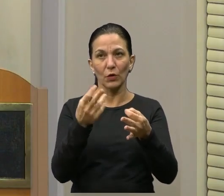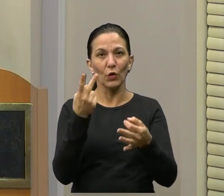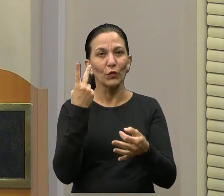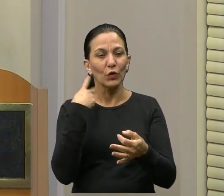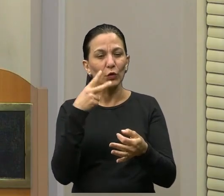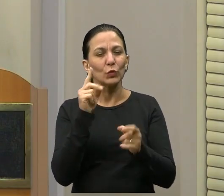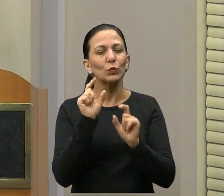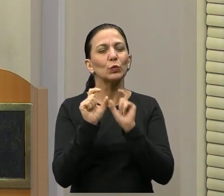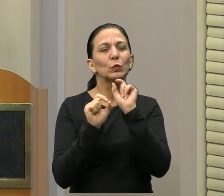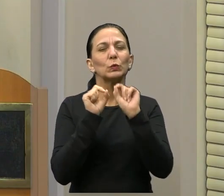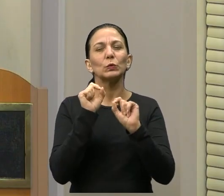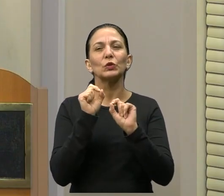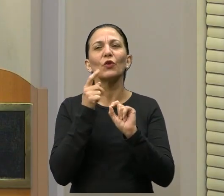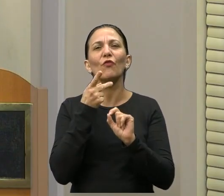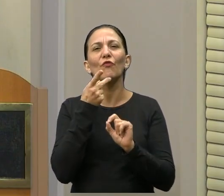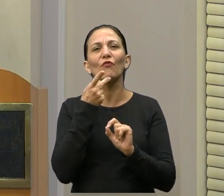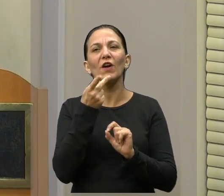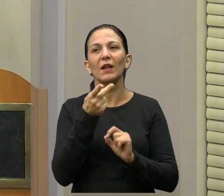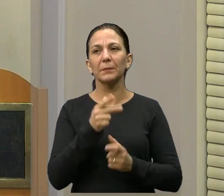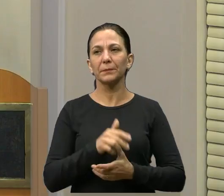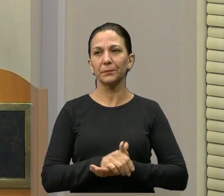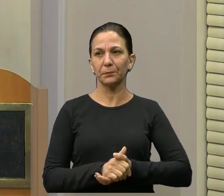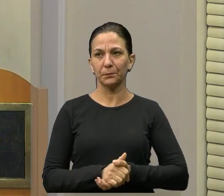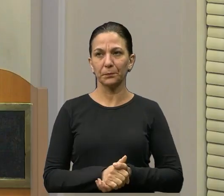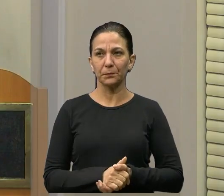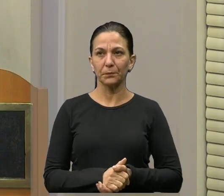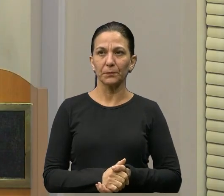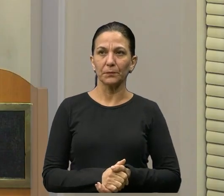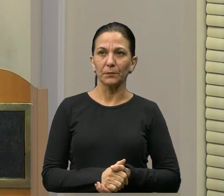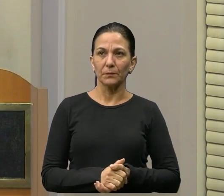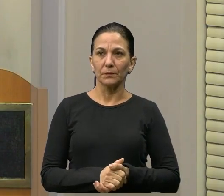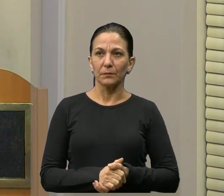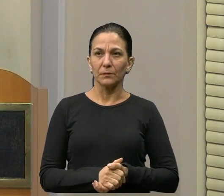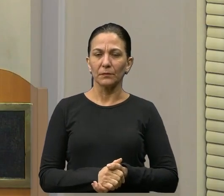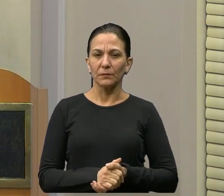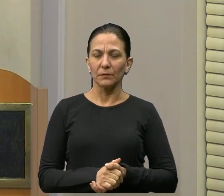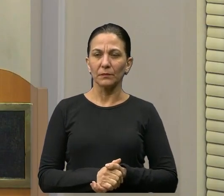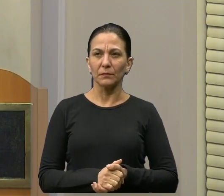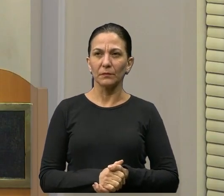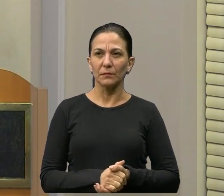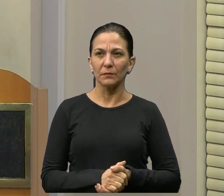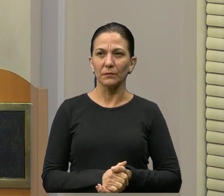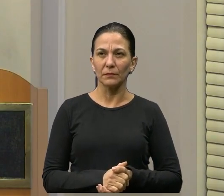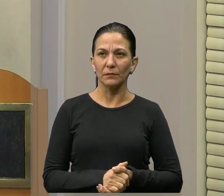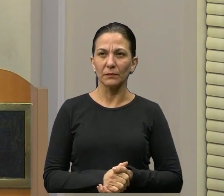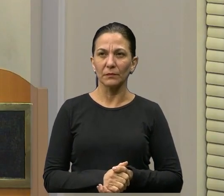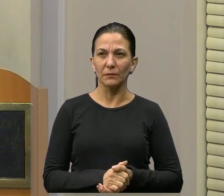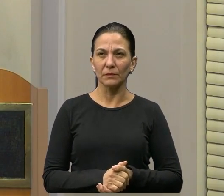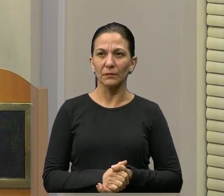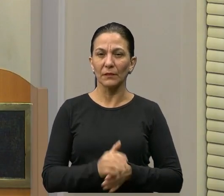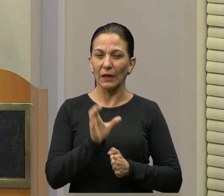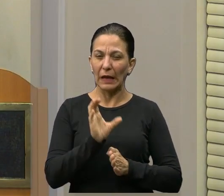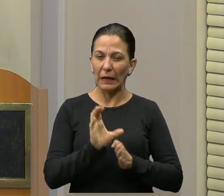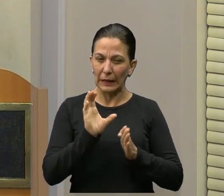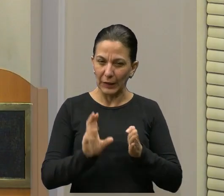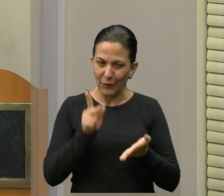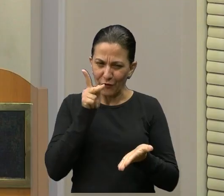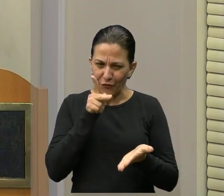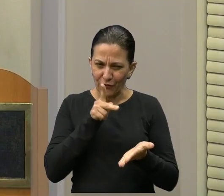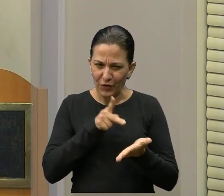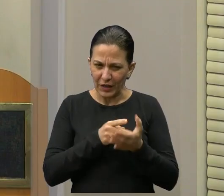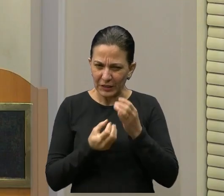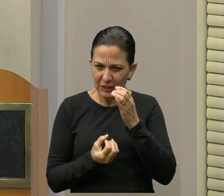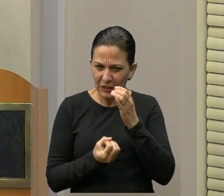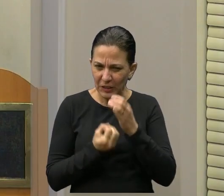se atentarem ao que eu falarei. É verdade que essa casa, novamente, cria